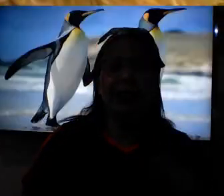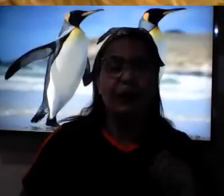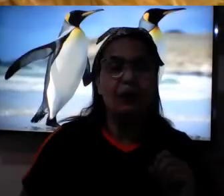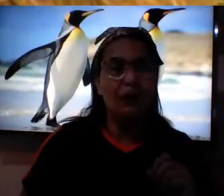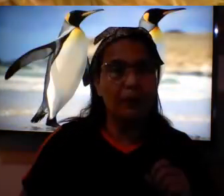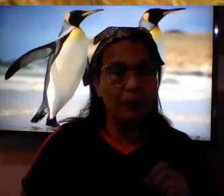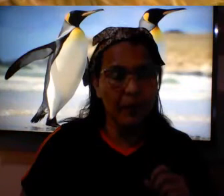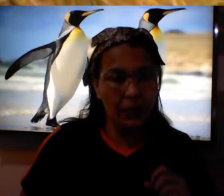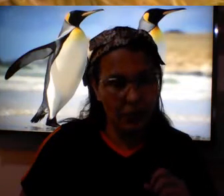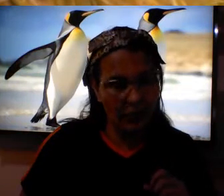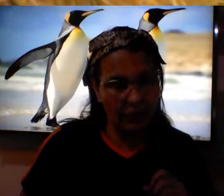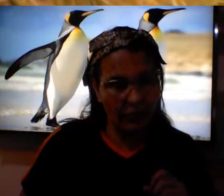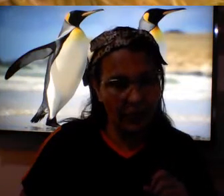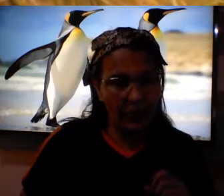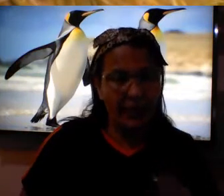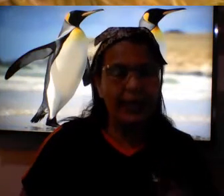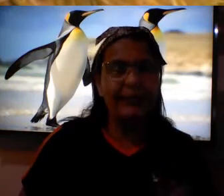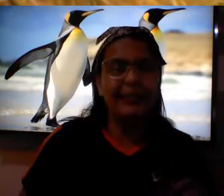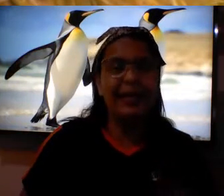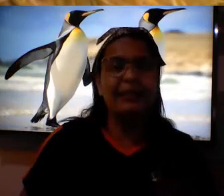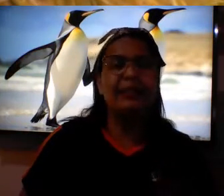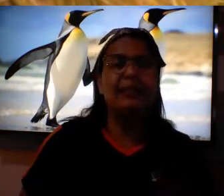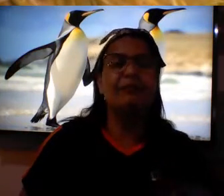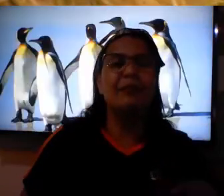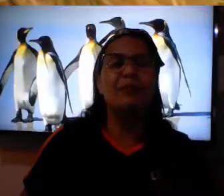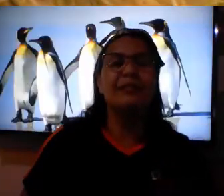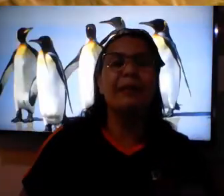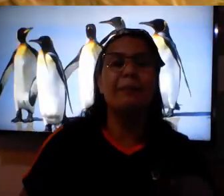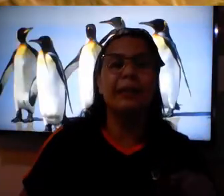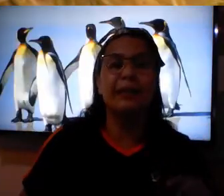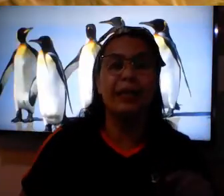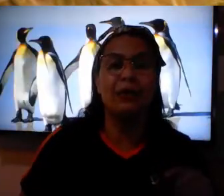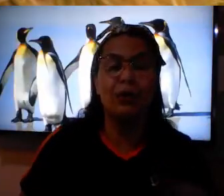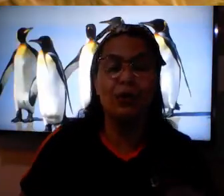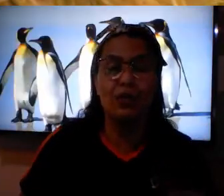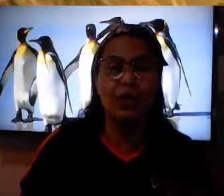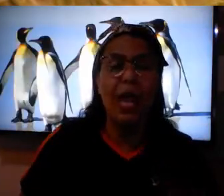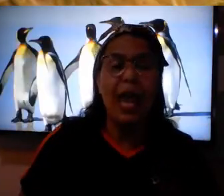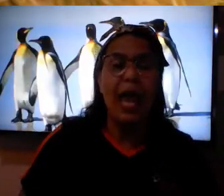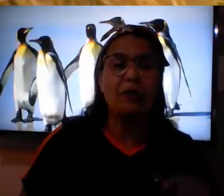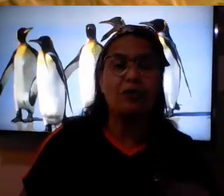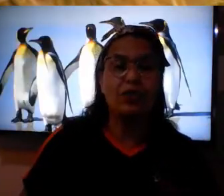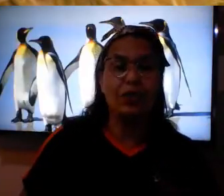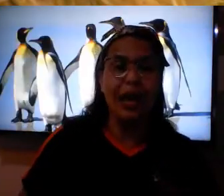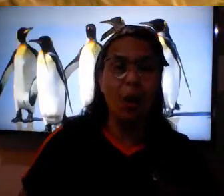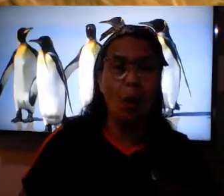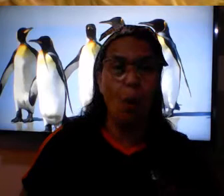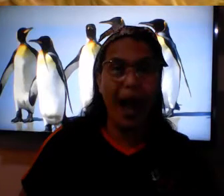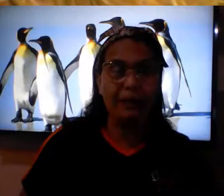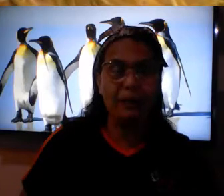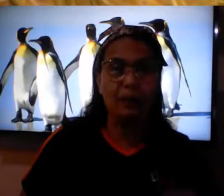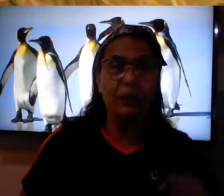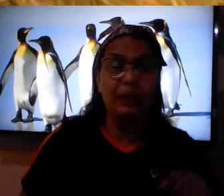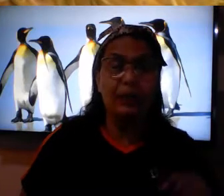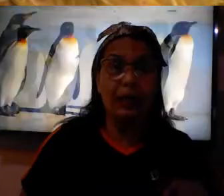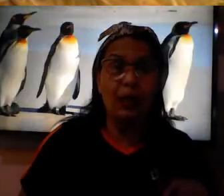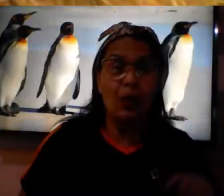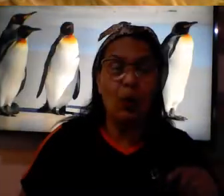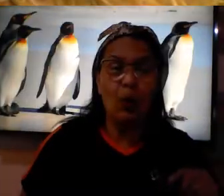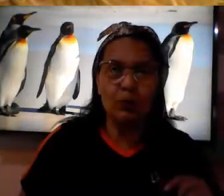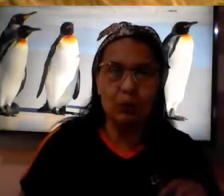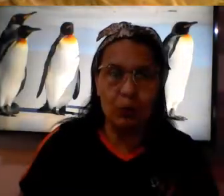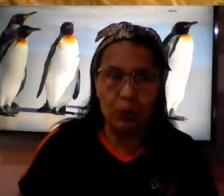data comemorativa. E a data que vamos aprender hoje é o dia 4